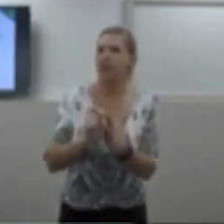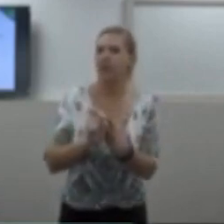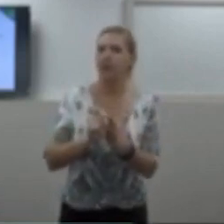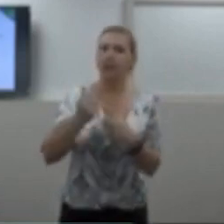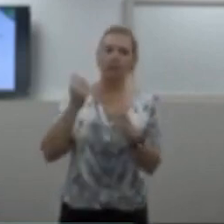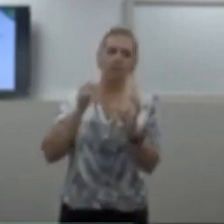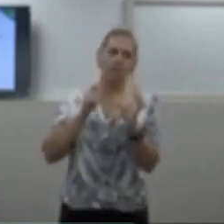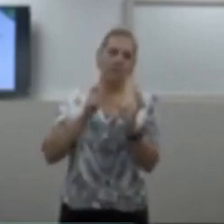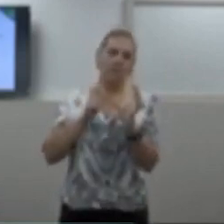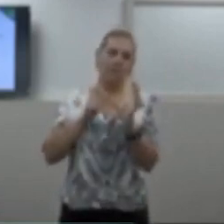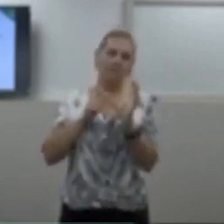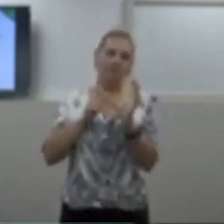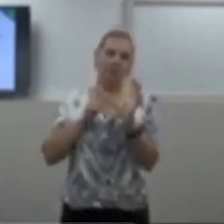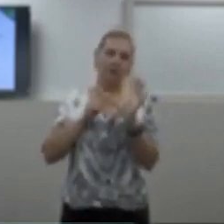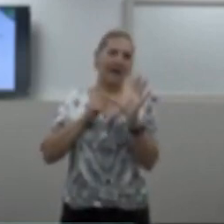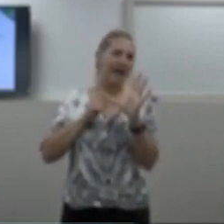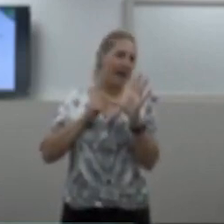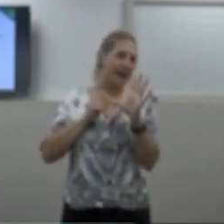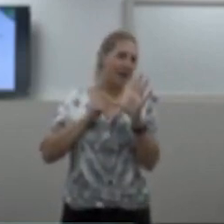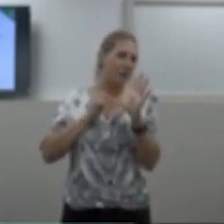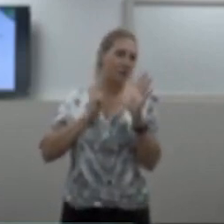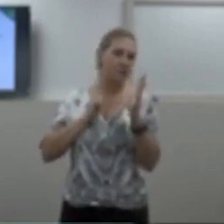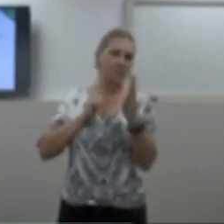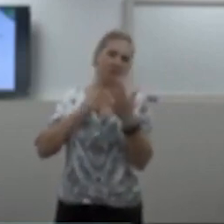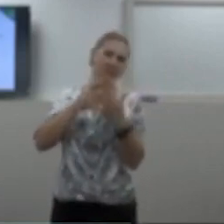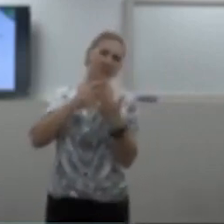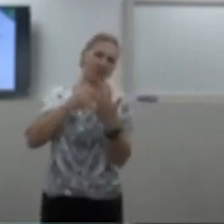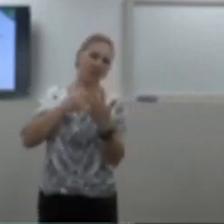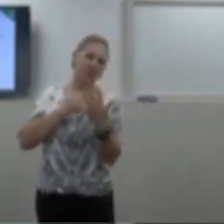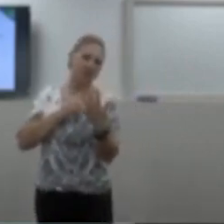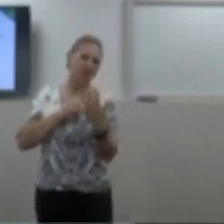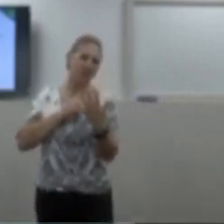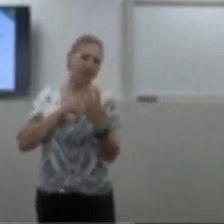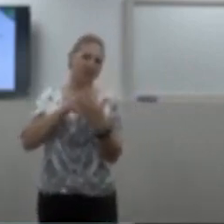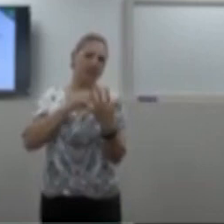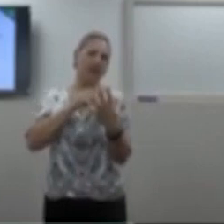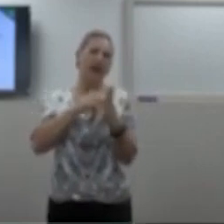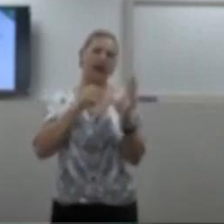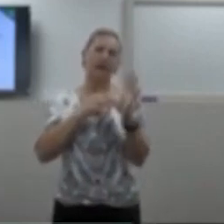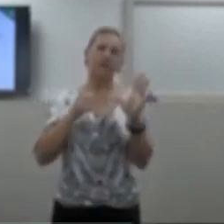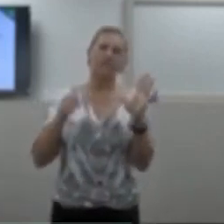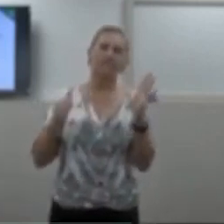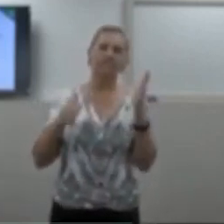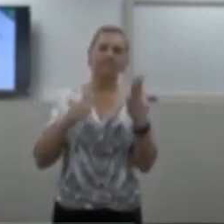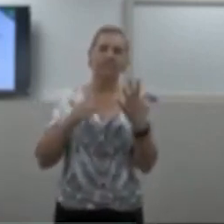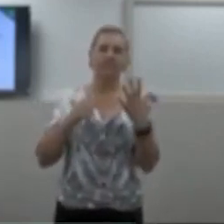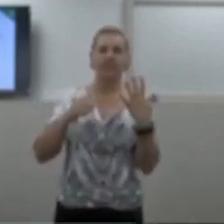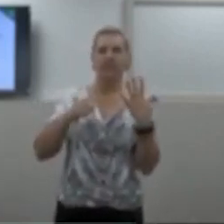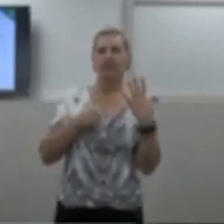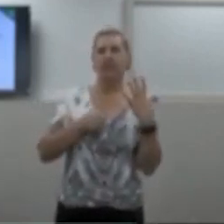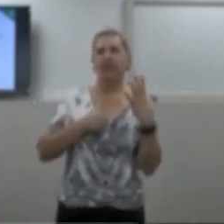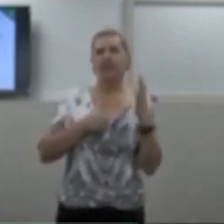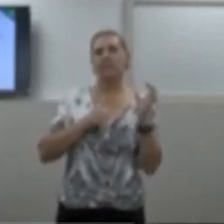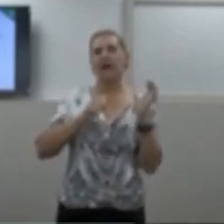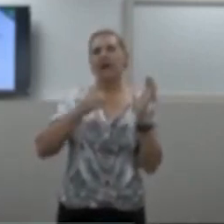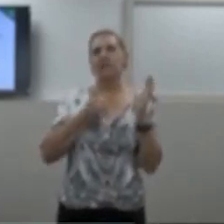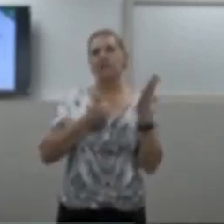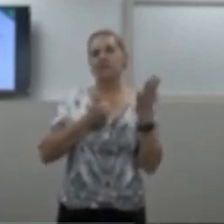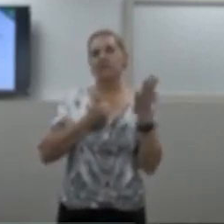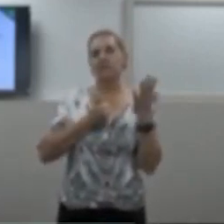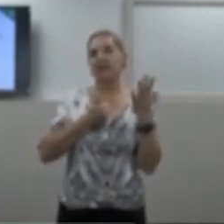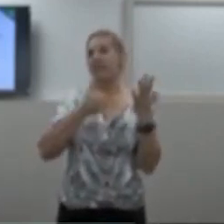Papel higiênico, alho, papel higiênico tá perdido ali, né? Alho,